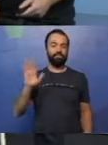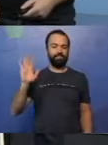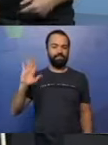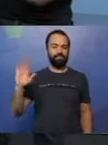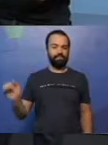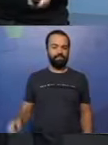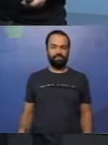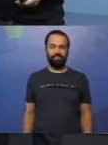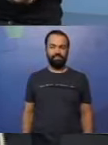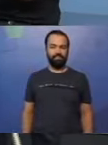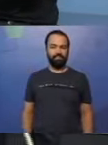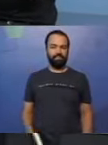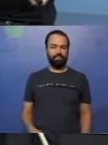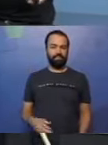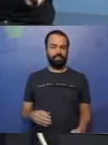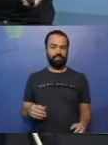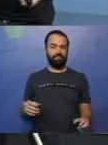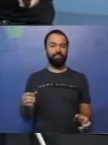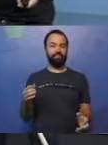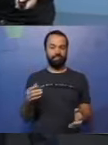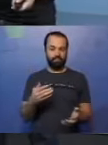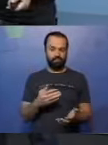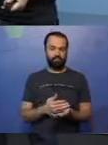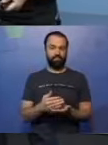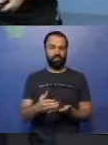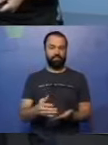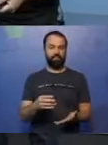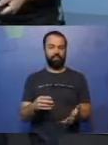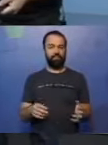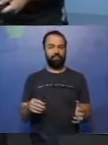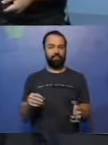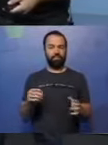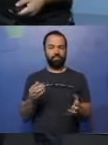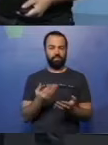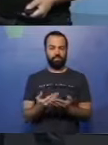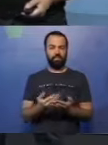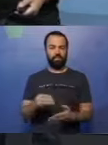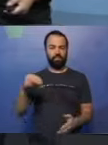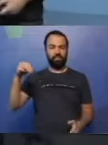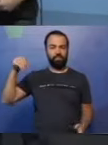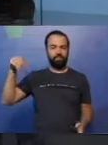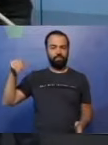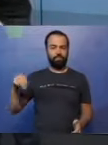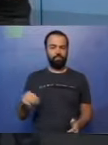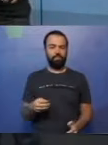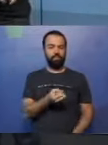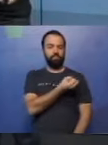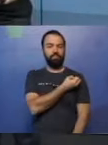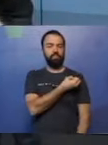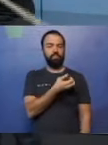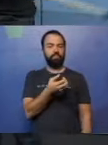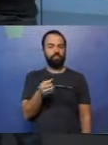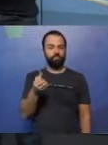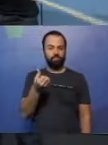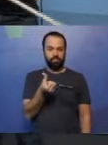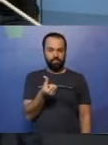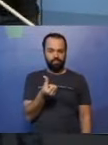Olá, chegamos a mais uma aula de matemática, nossa aula 6, o tema